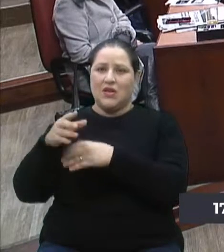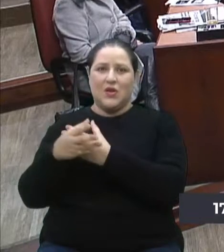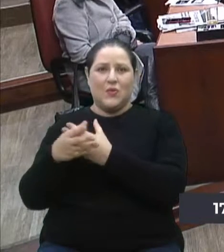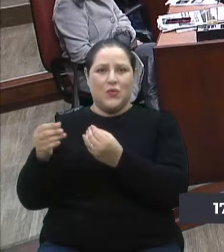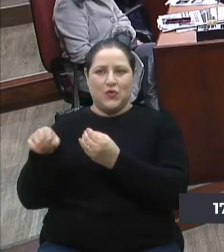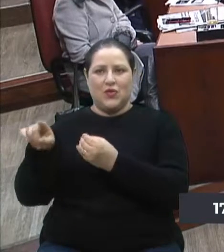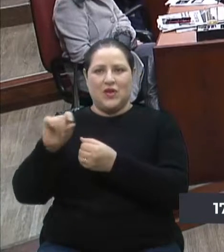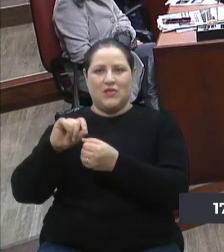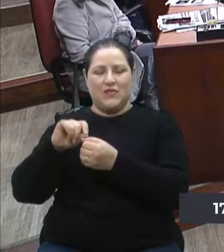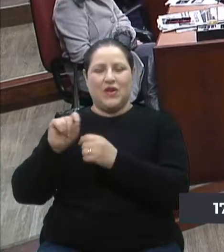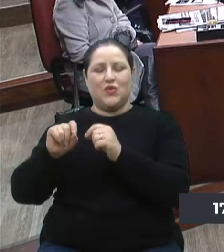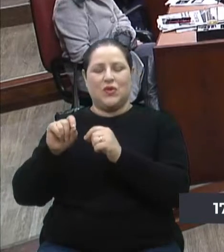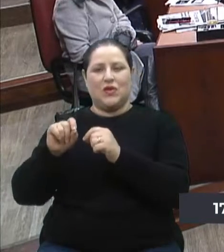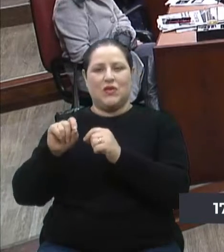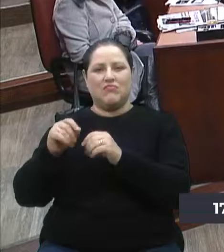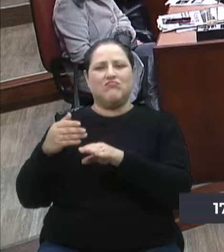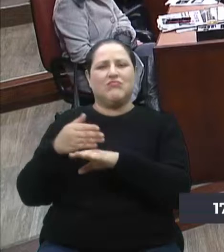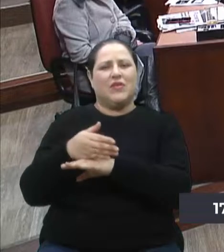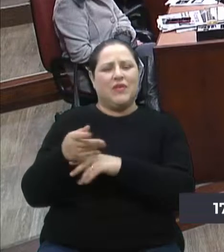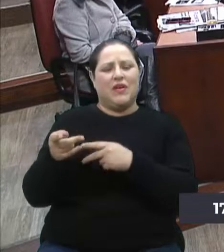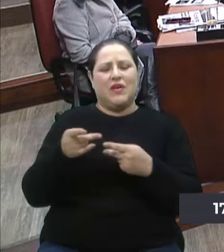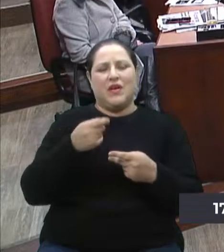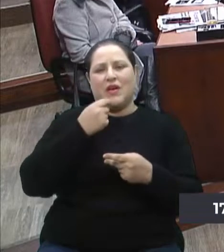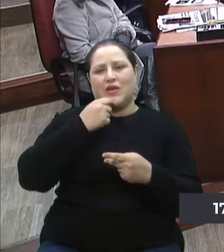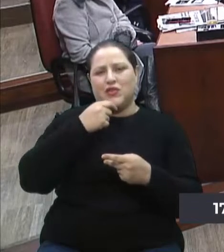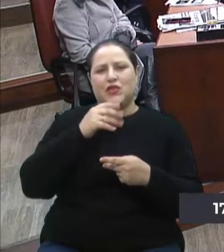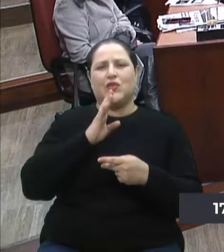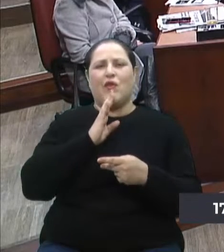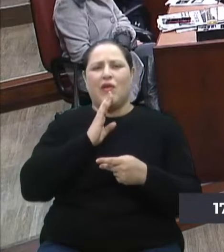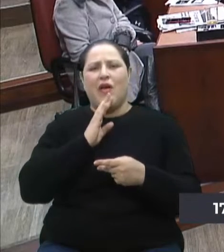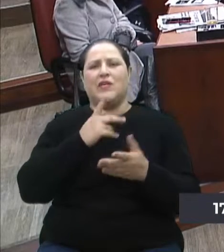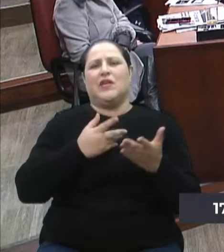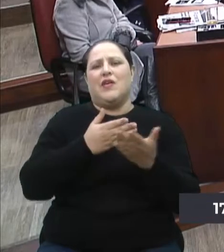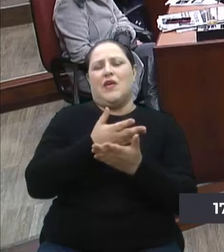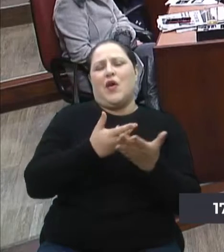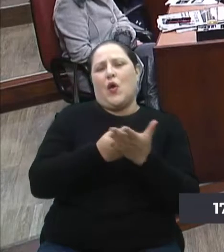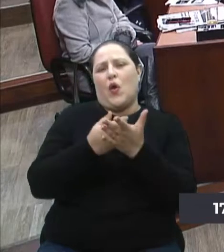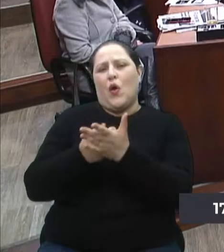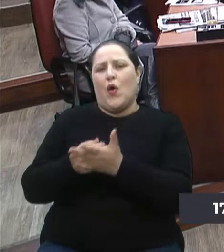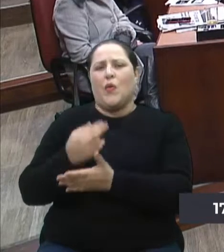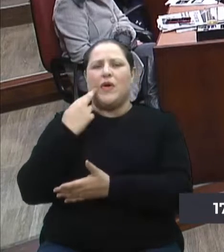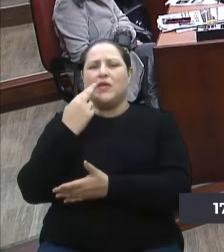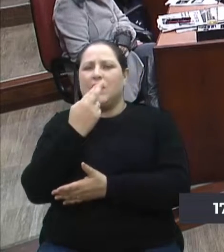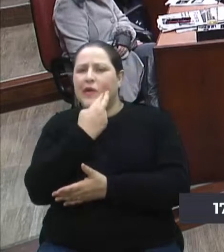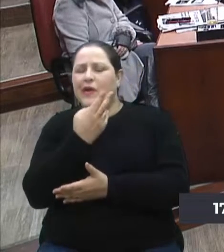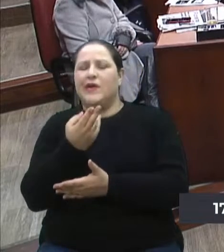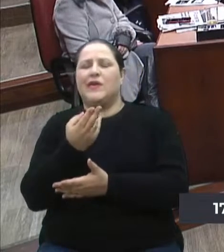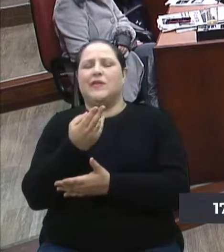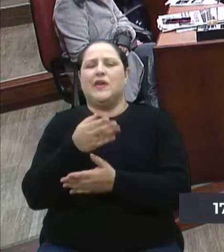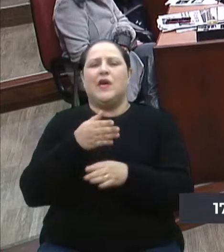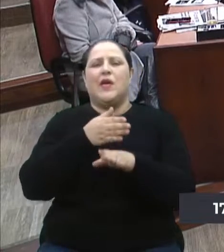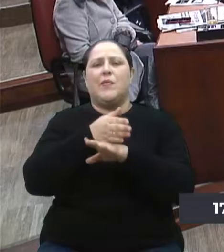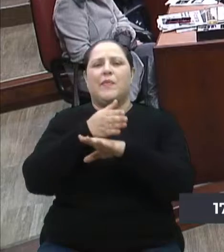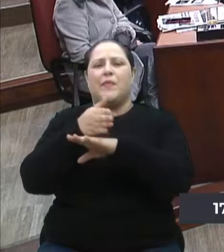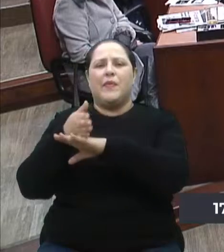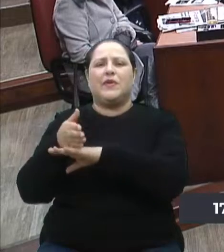tempo conhecendo Caxias do Sul consumindo nos restaurantes da cidade conhecendo os pontos